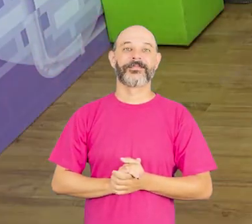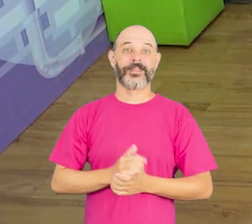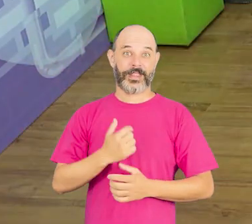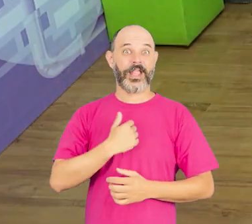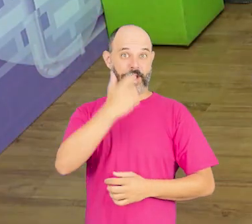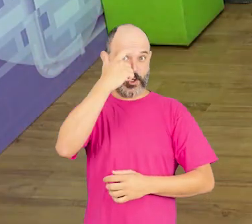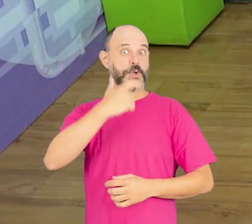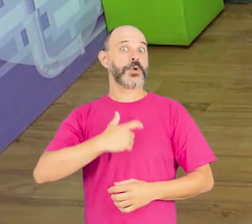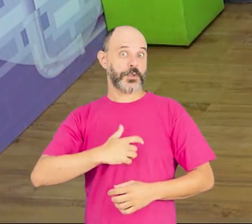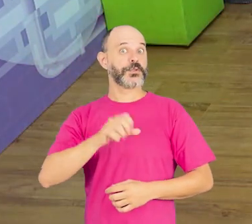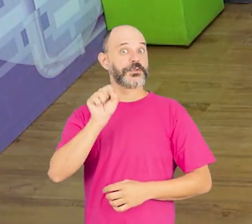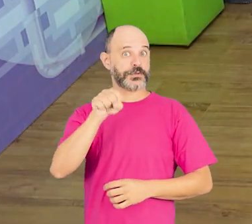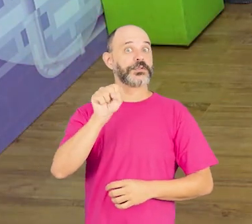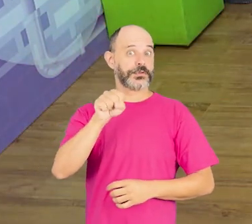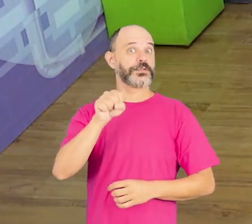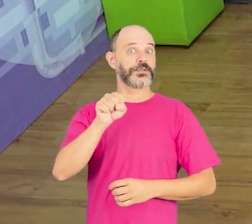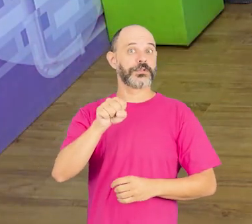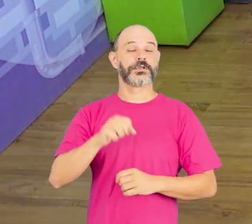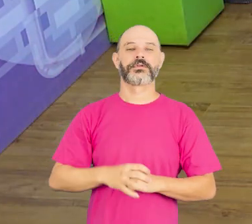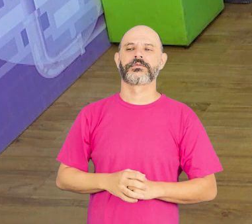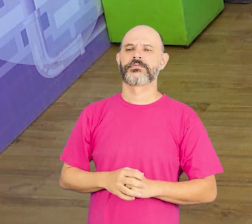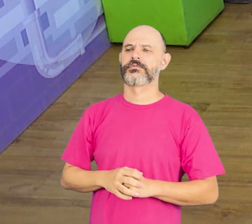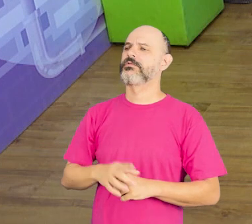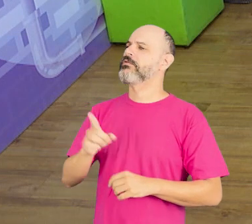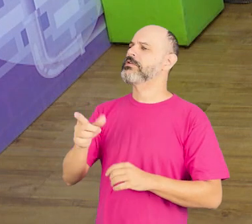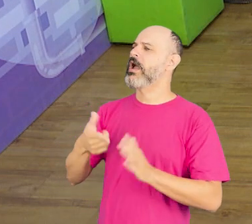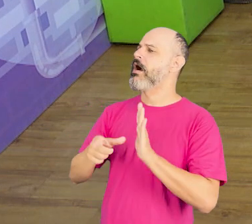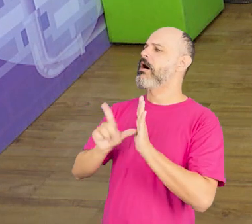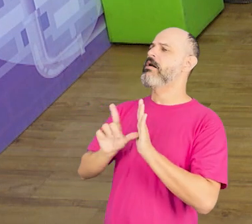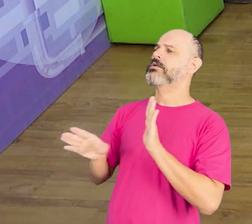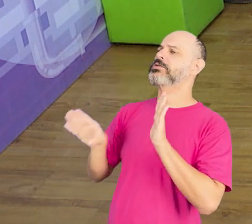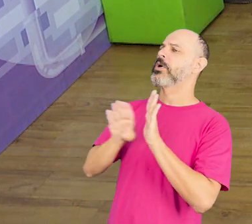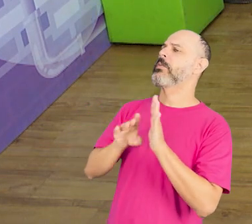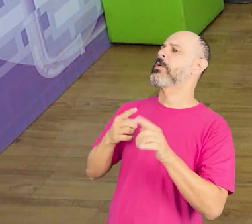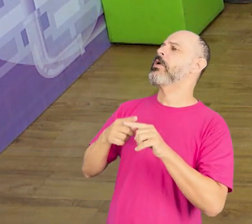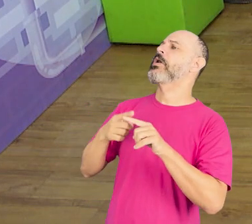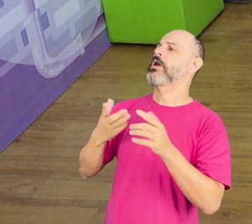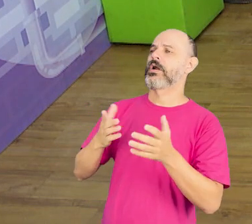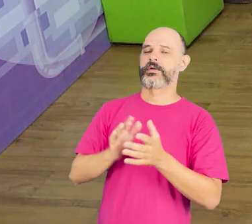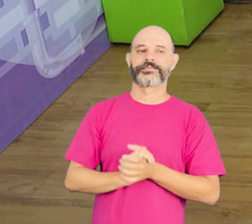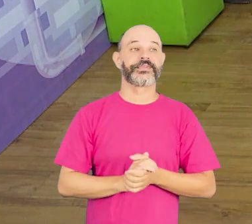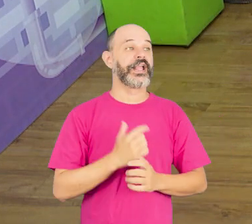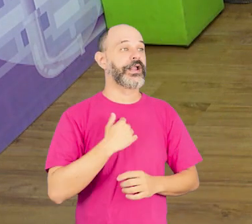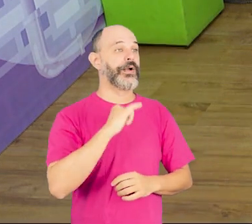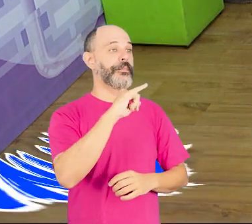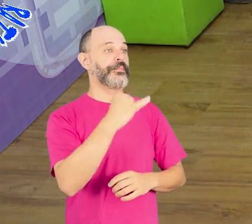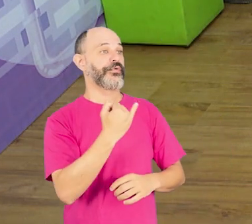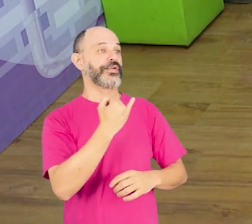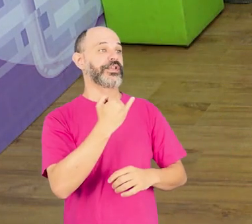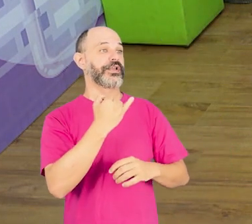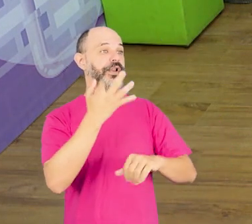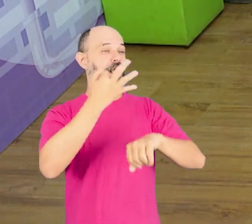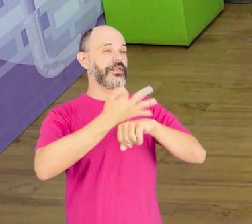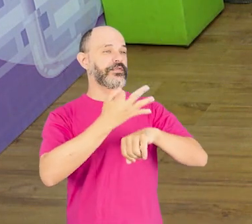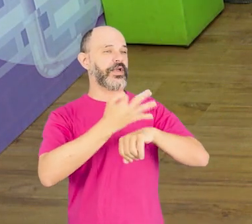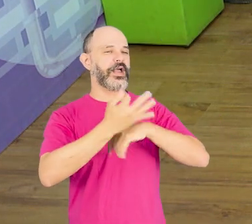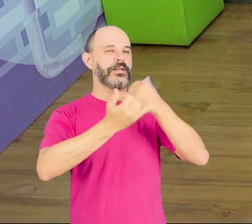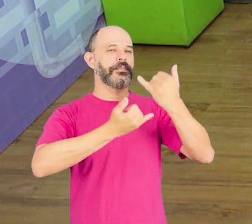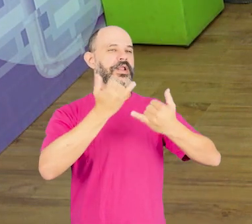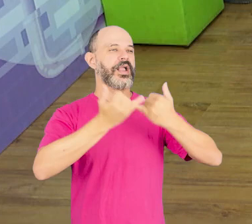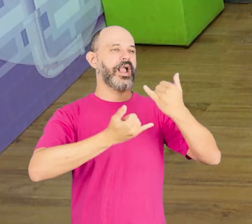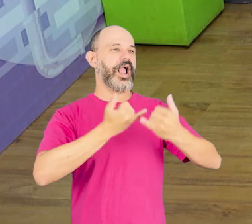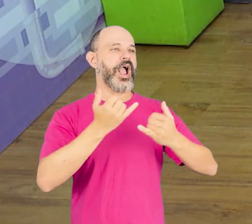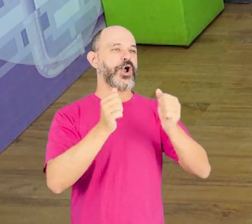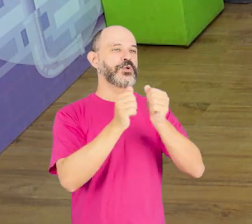Eu estou! E o que faz aqui tão cedo, Léo? Tô aproveitando as férias para brincar com meus